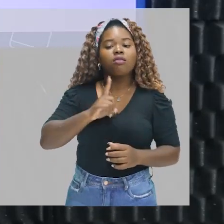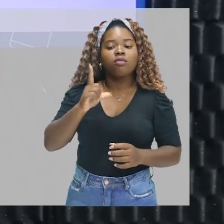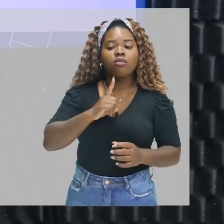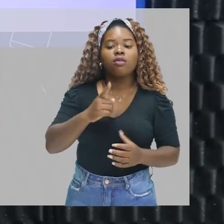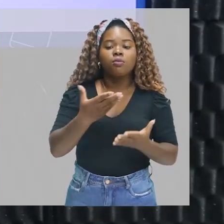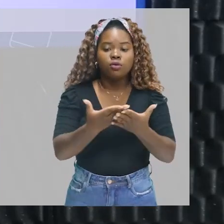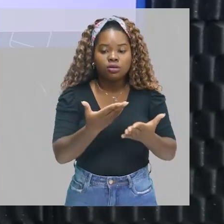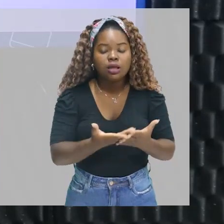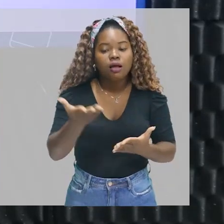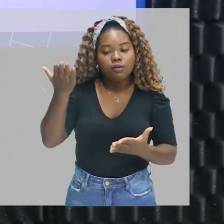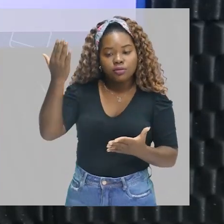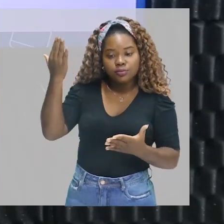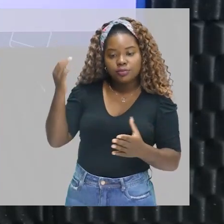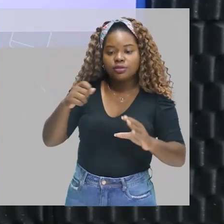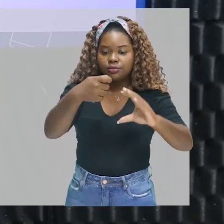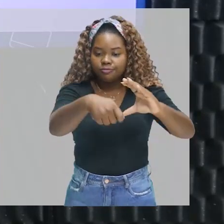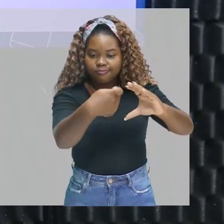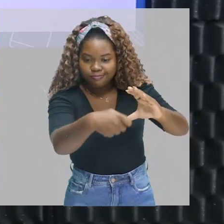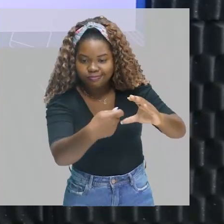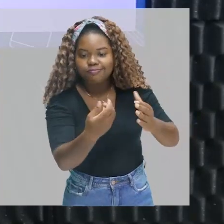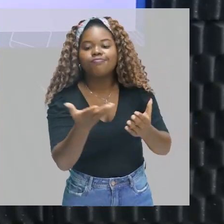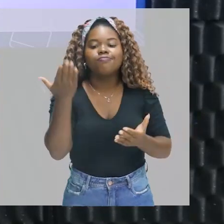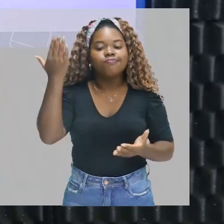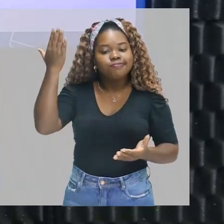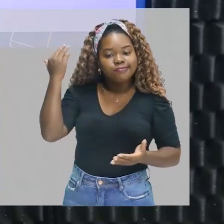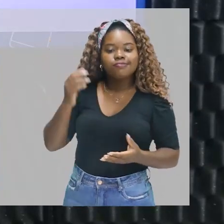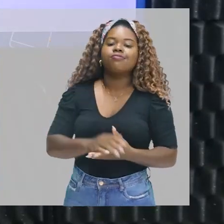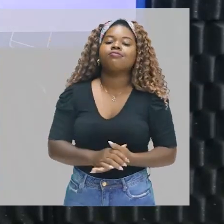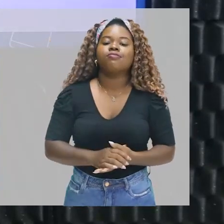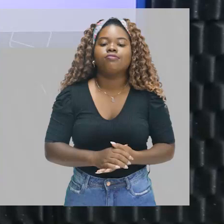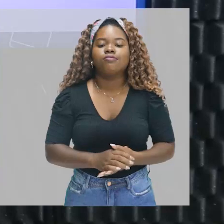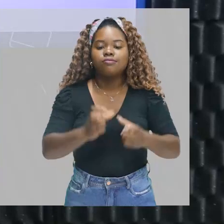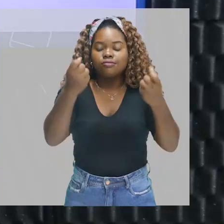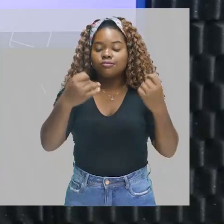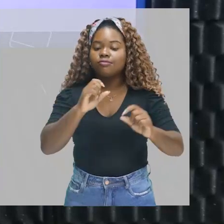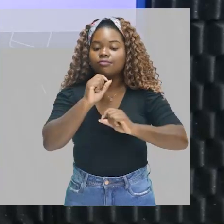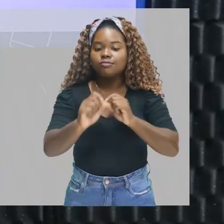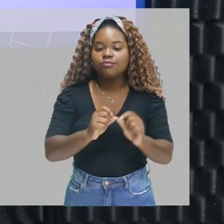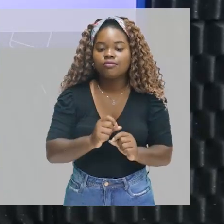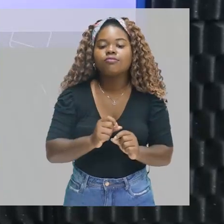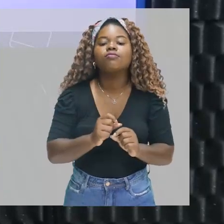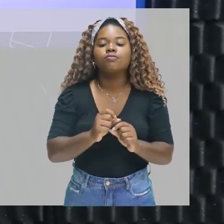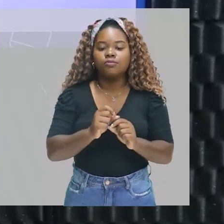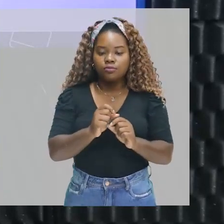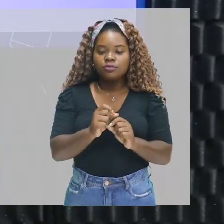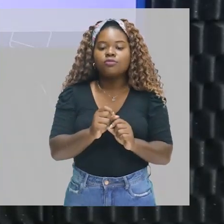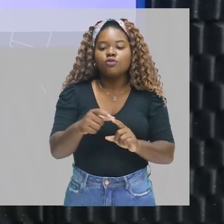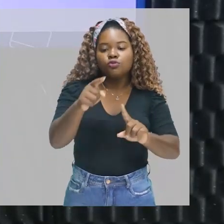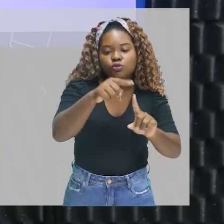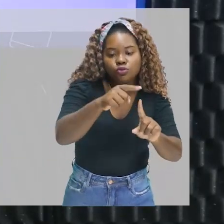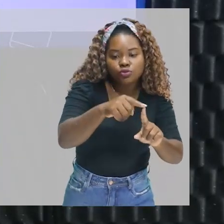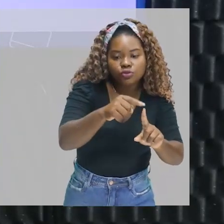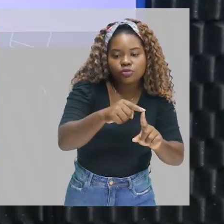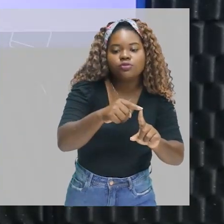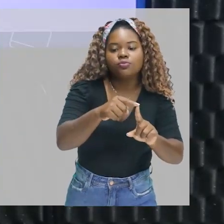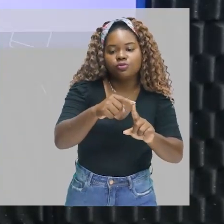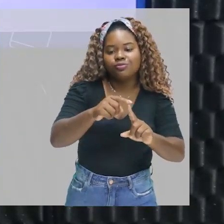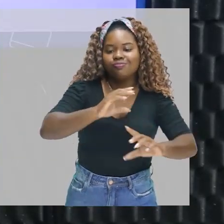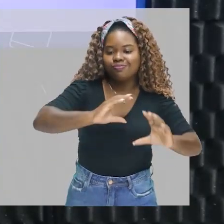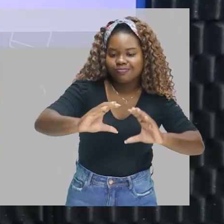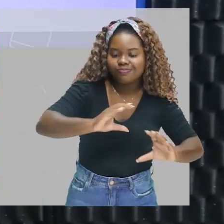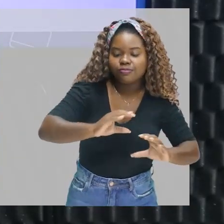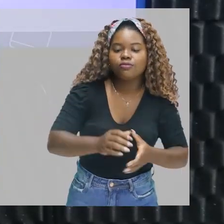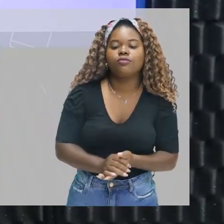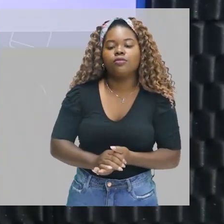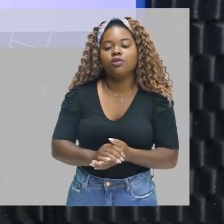fala sobre os elementos da comunicação. Então, toda vez que nós falamos em linguagem, em comunicação, temos que remeter